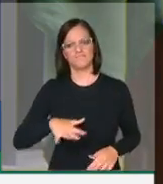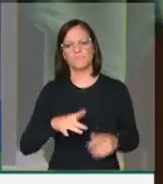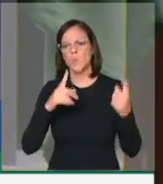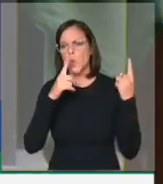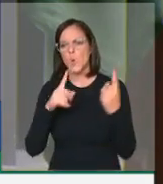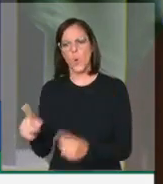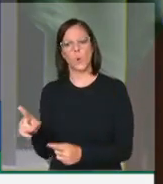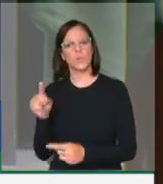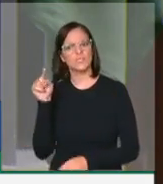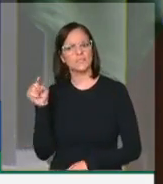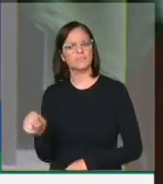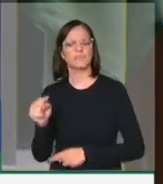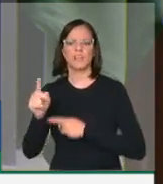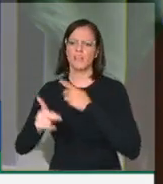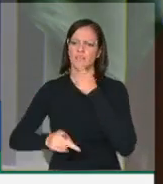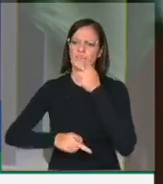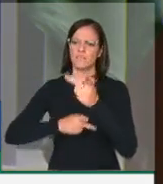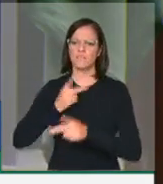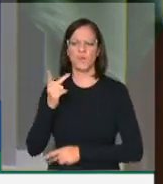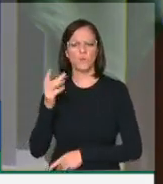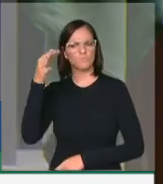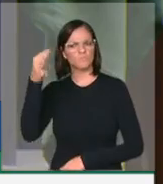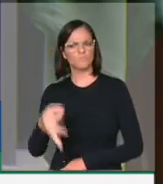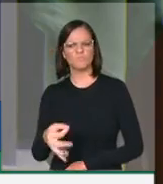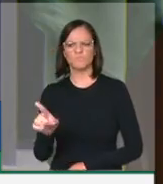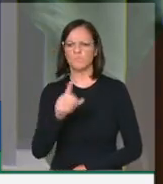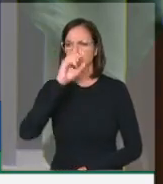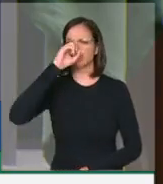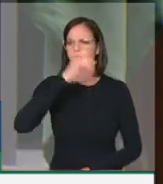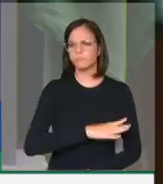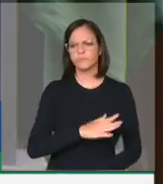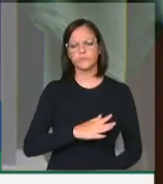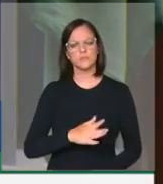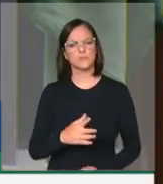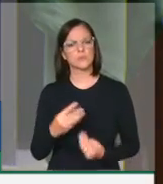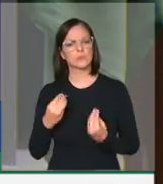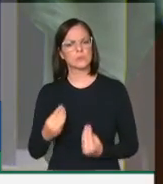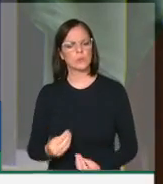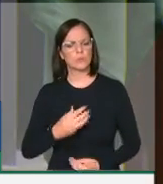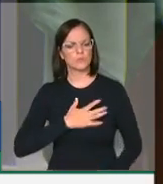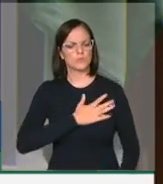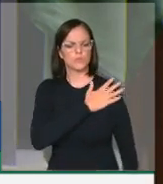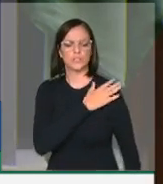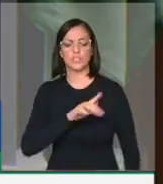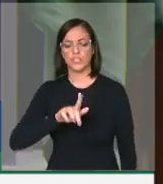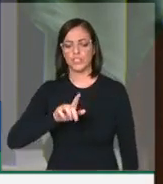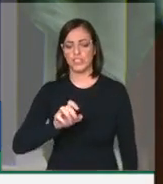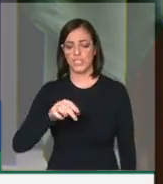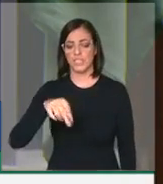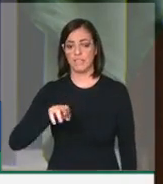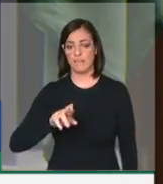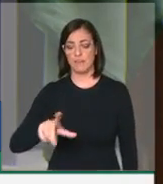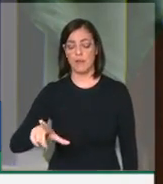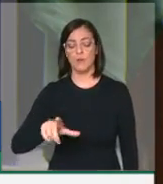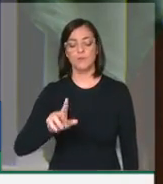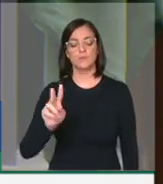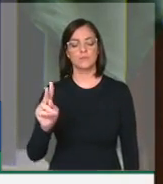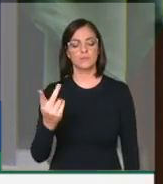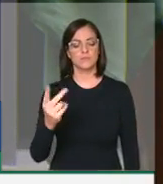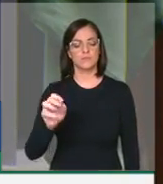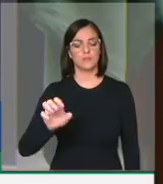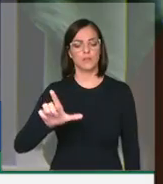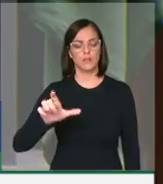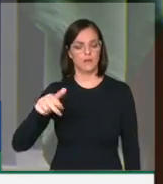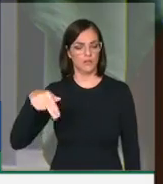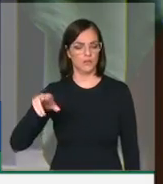esta declaração infeliz, injusta, grosseira do general Heleno, ministro palaciano,